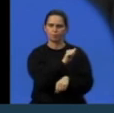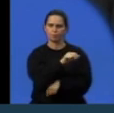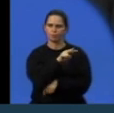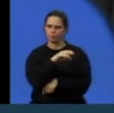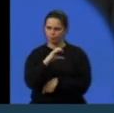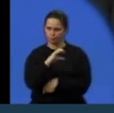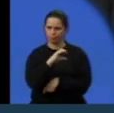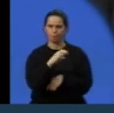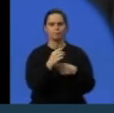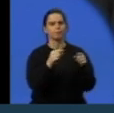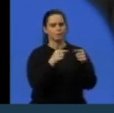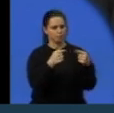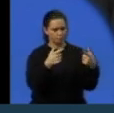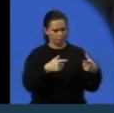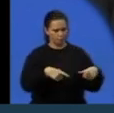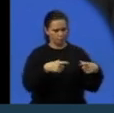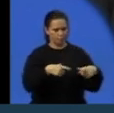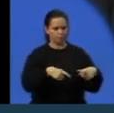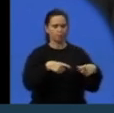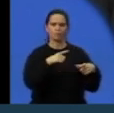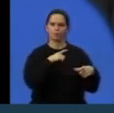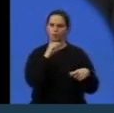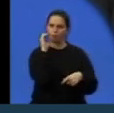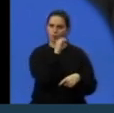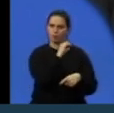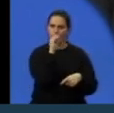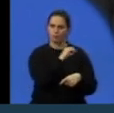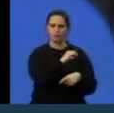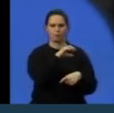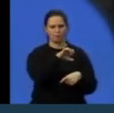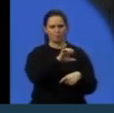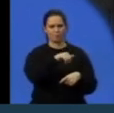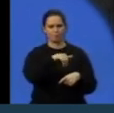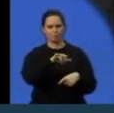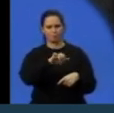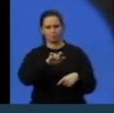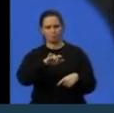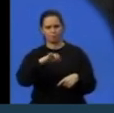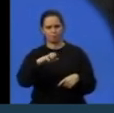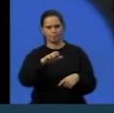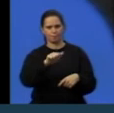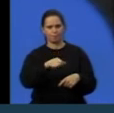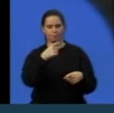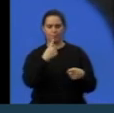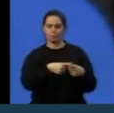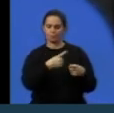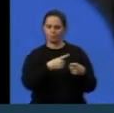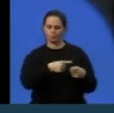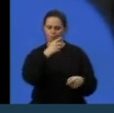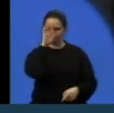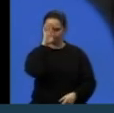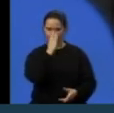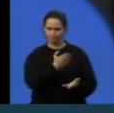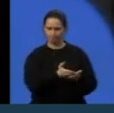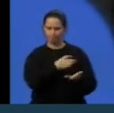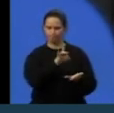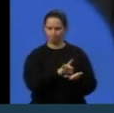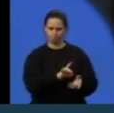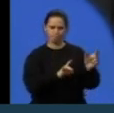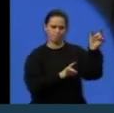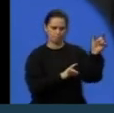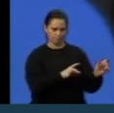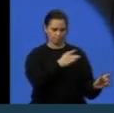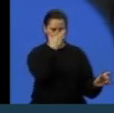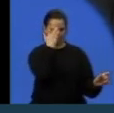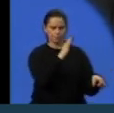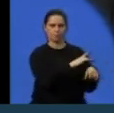principalmente na rede de atenção às urgências, pois parte-se do pressuposto que, se a vítima de AVC